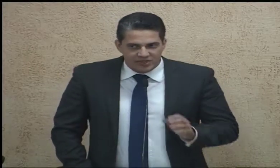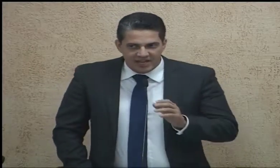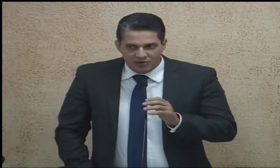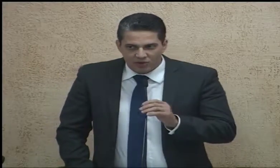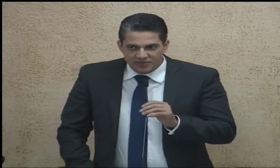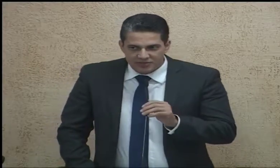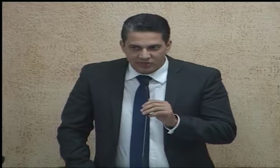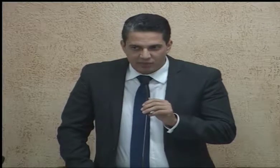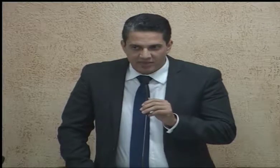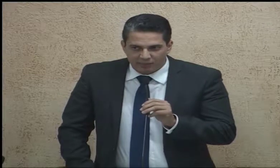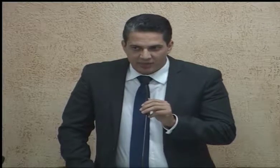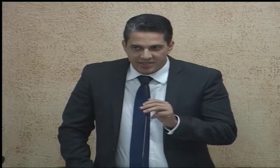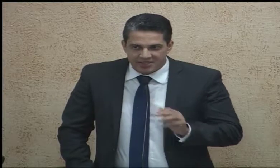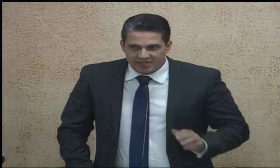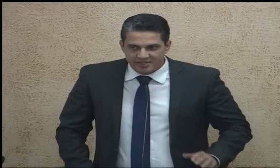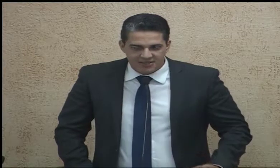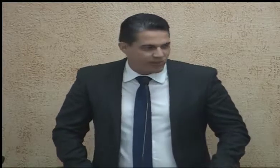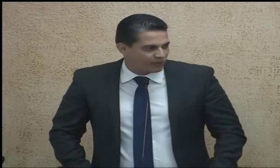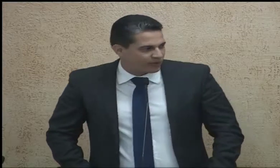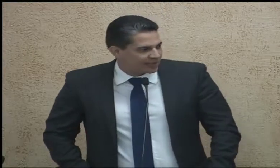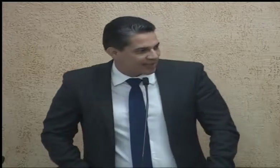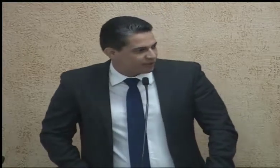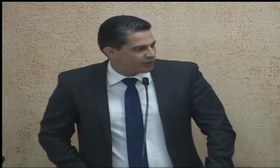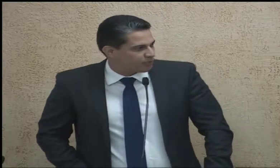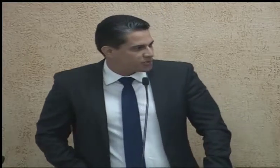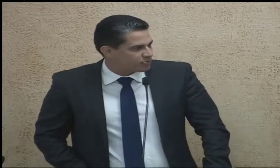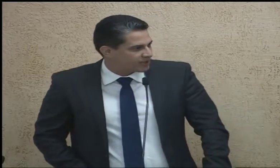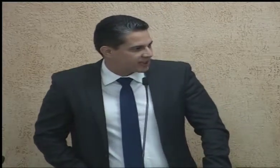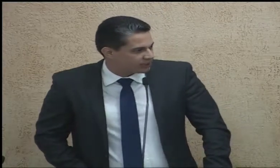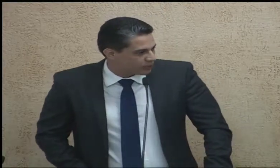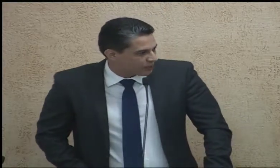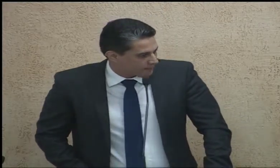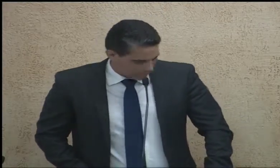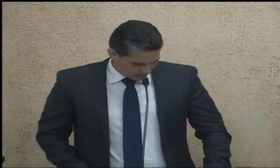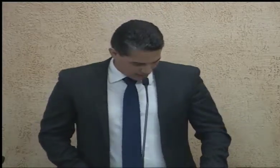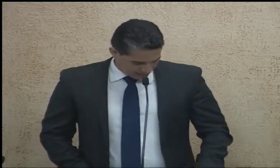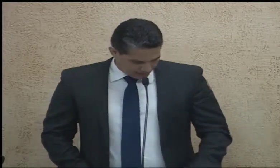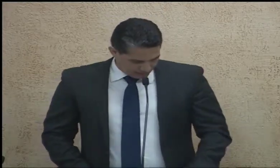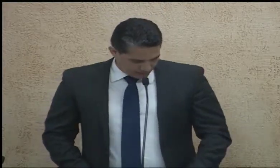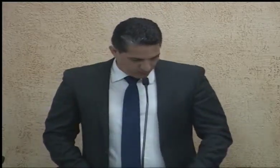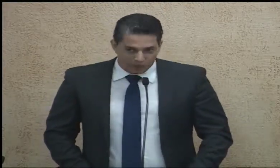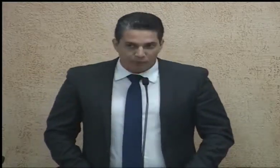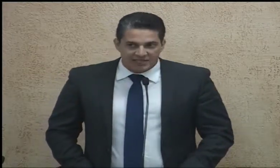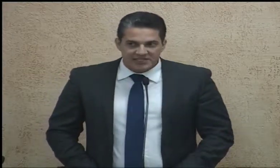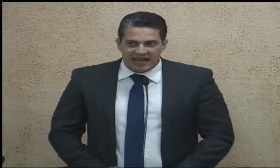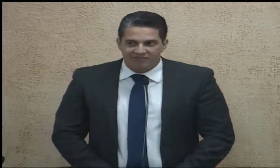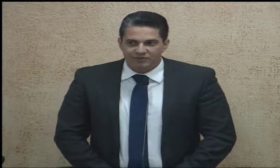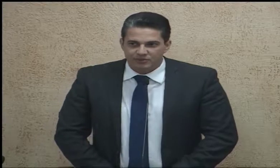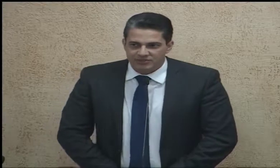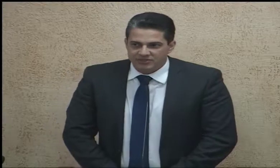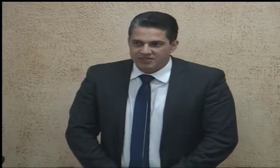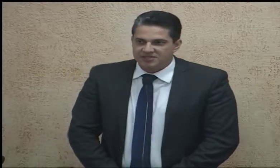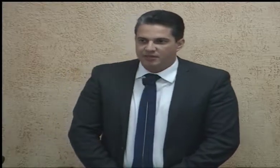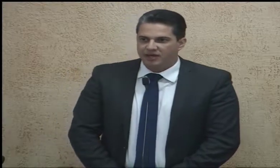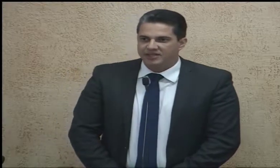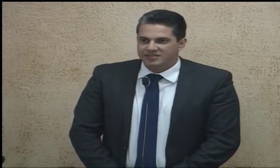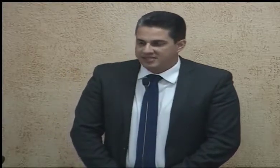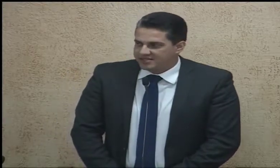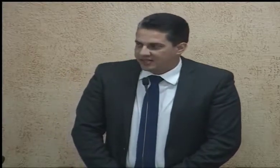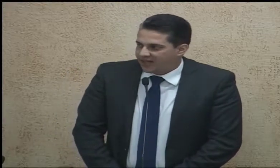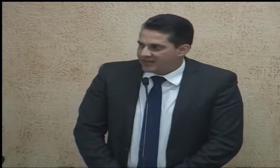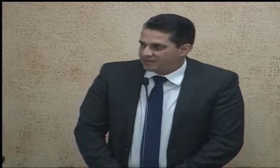São José, e logo às 5h30 da manhã as crianças me acordavam, era o meu despertador. E quando eu passava os fins de